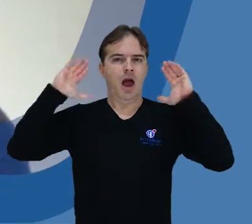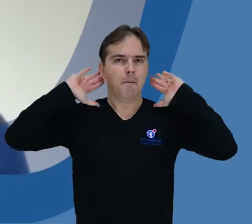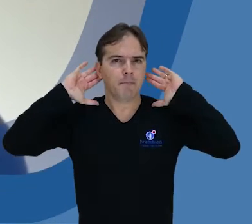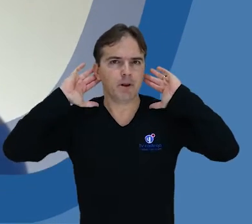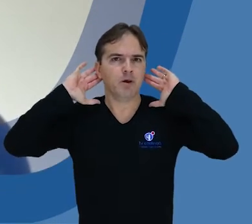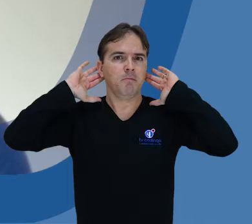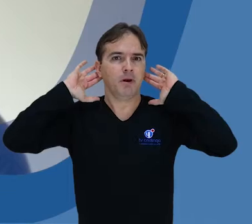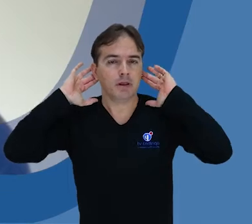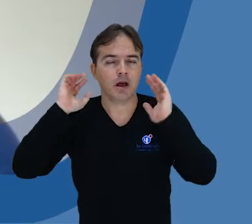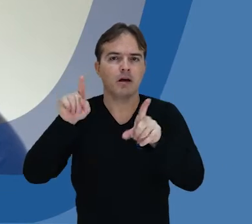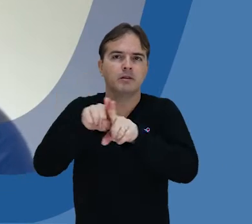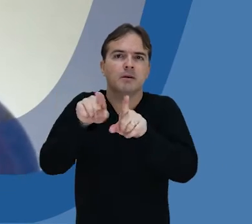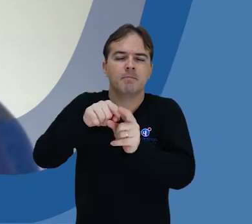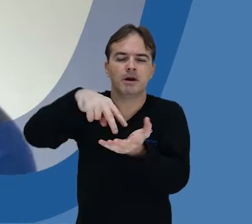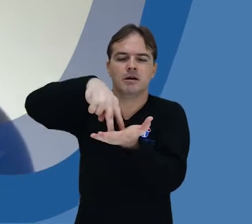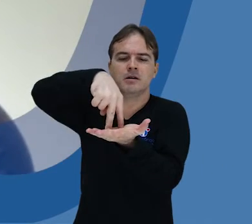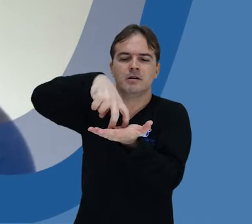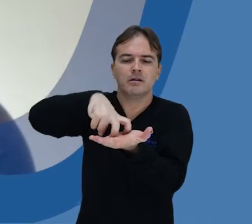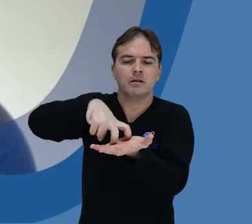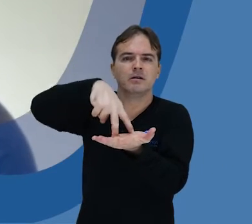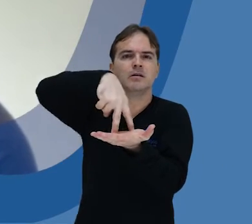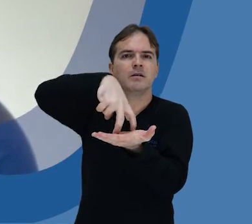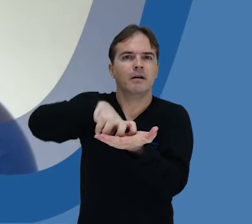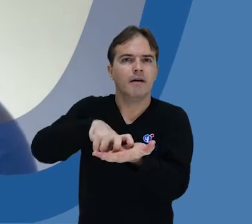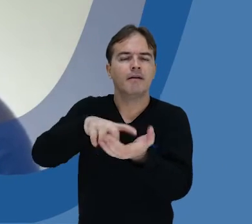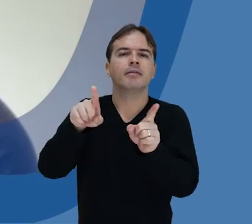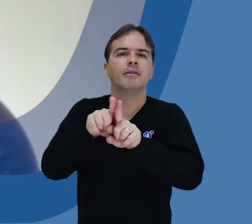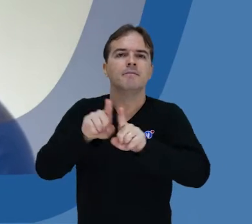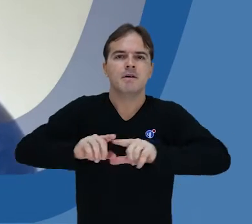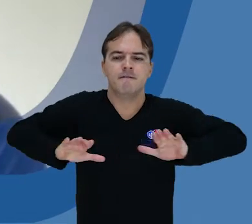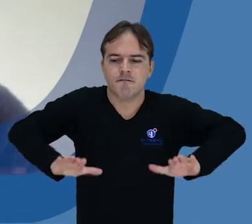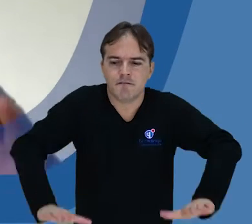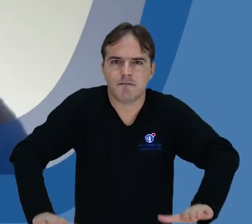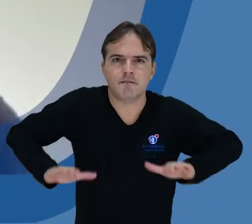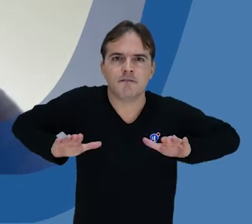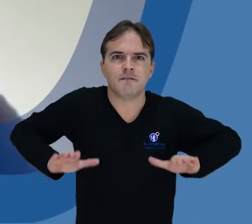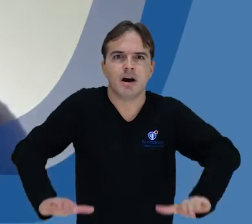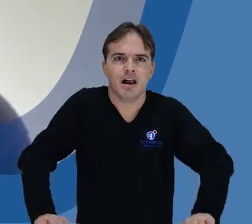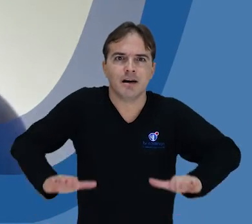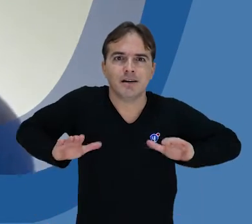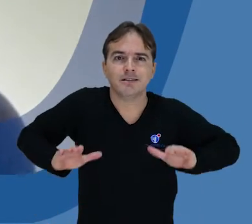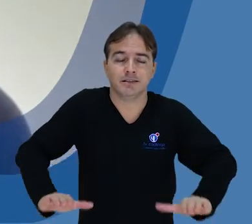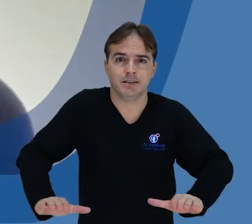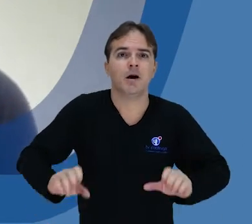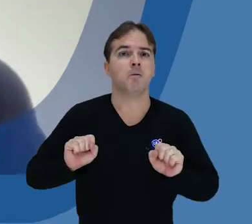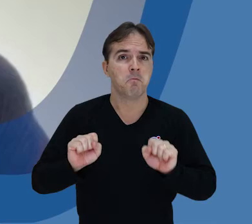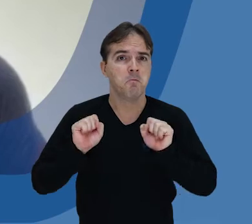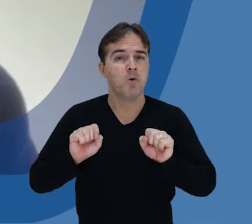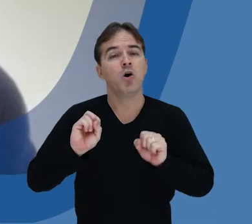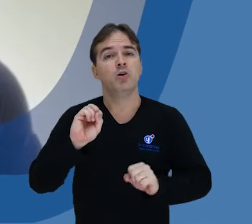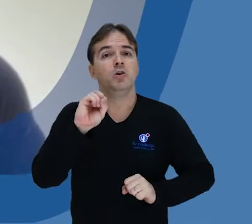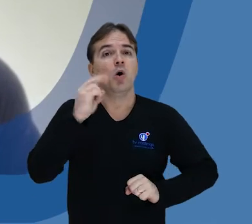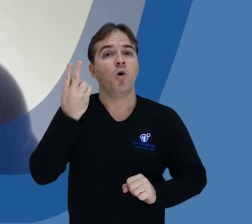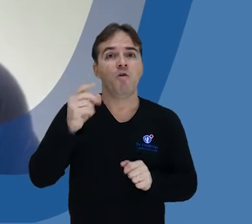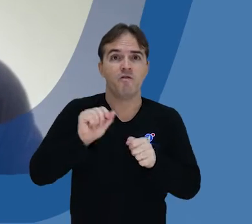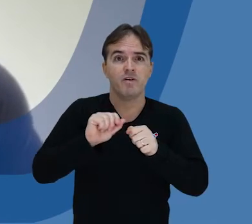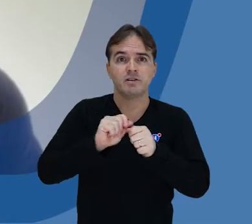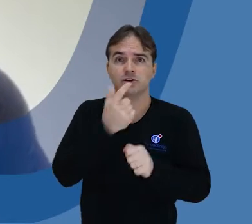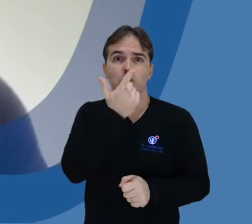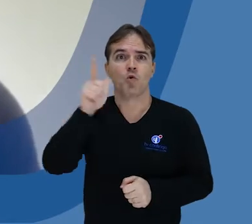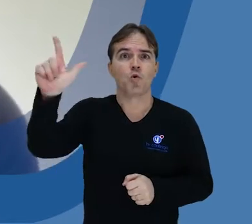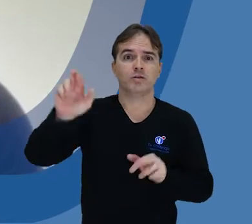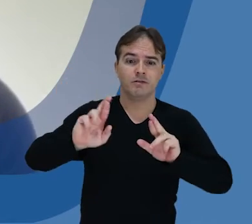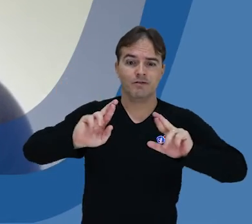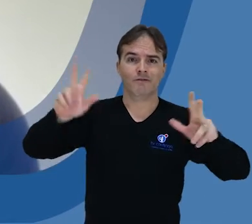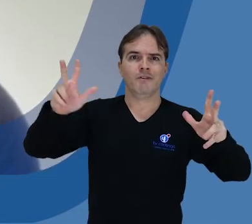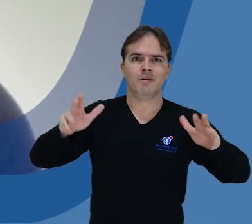nós temos os agachamentos, os exercícios de flexão de braço, principalmente marinheiro, ou a gente pode fazer flexão de braço em